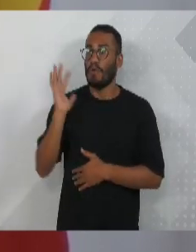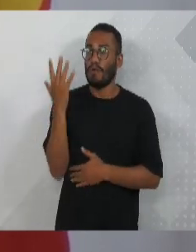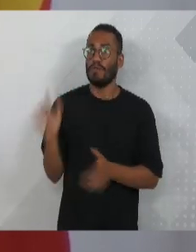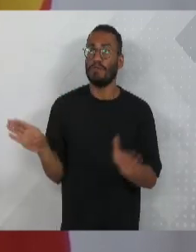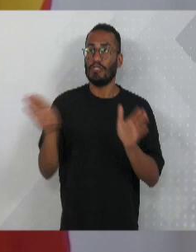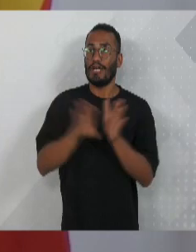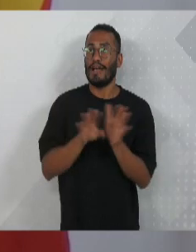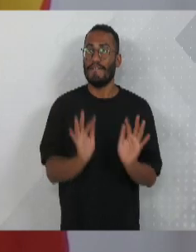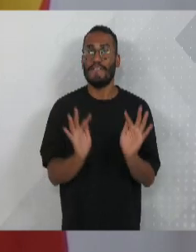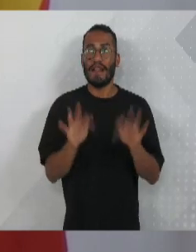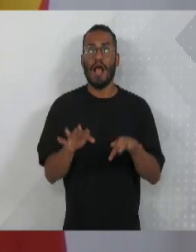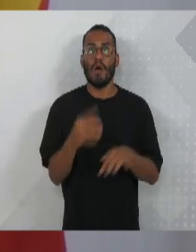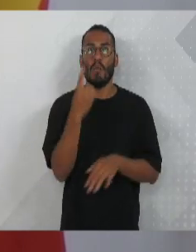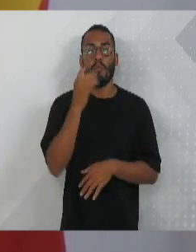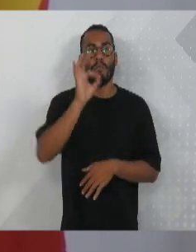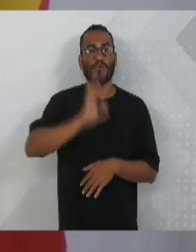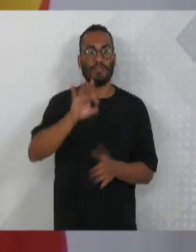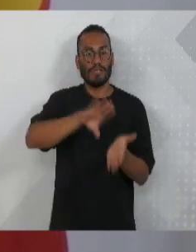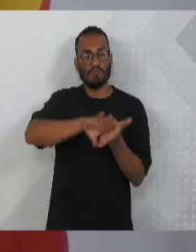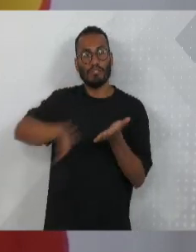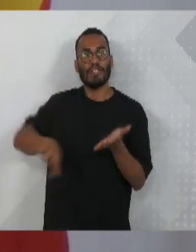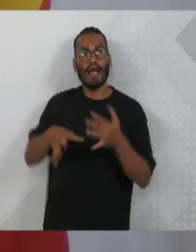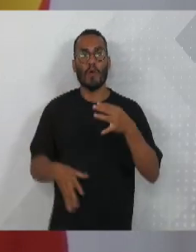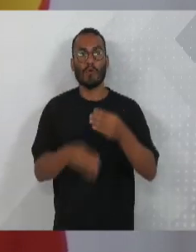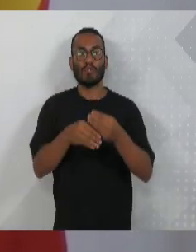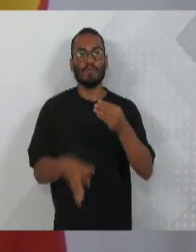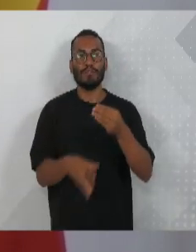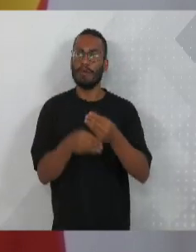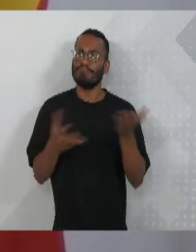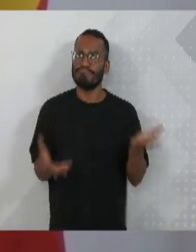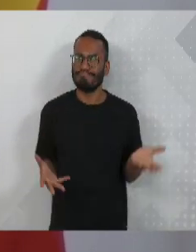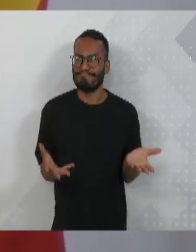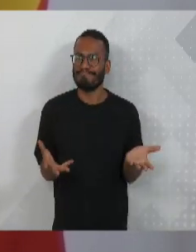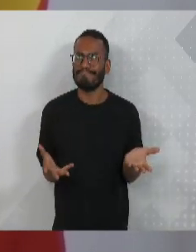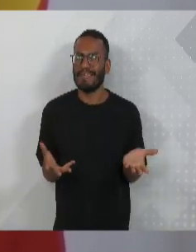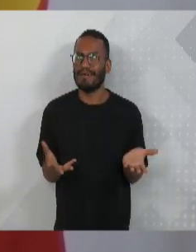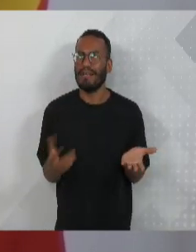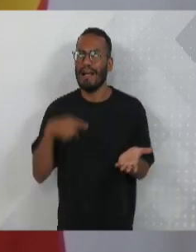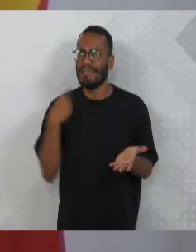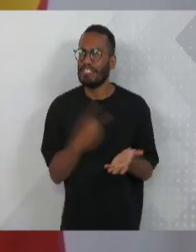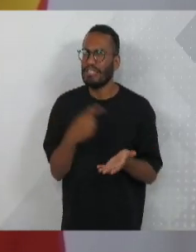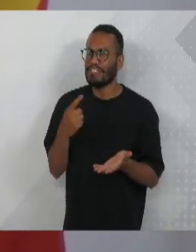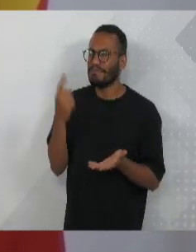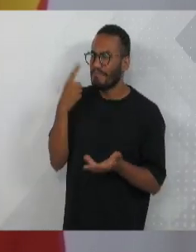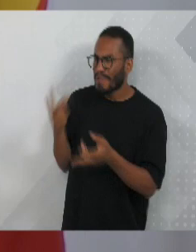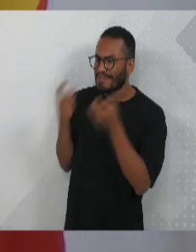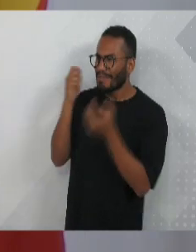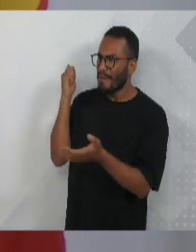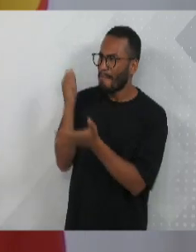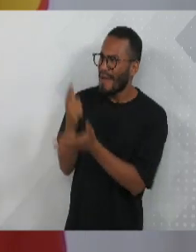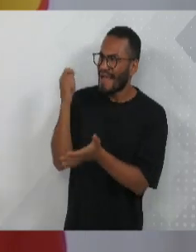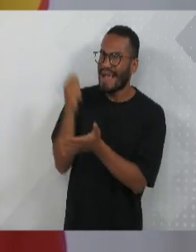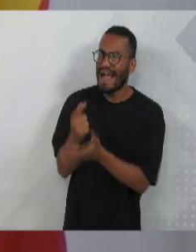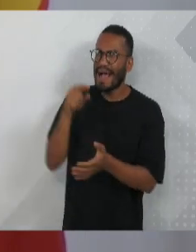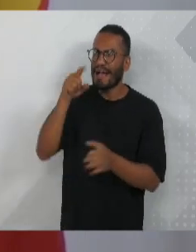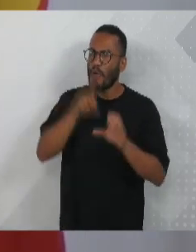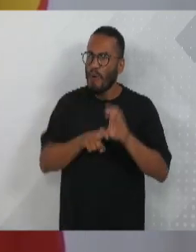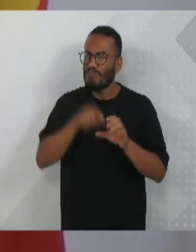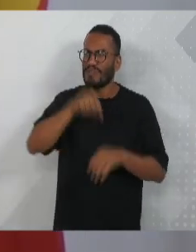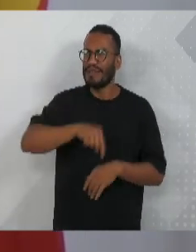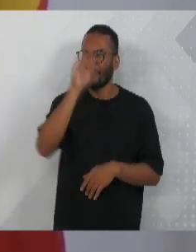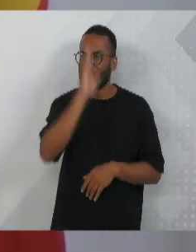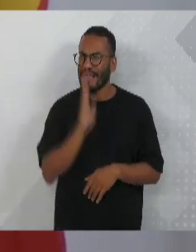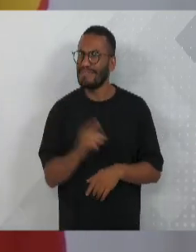final, tirar 1% de contribuição. Quer dizer, nós só vemos pagando conta nesse país, realmente é o